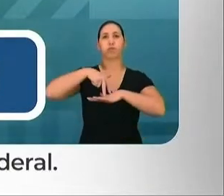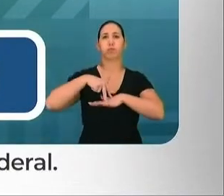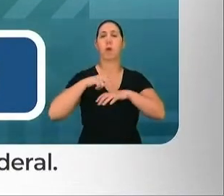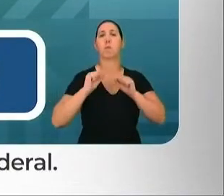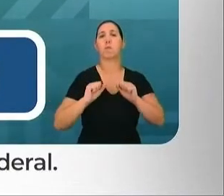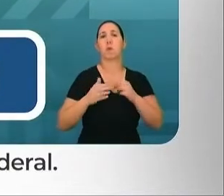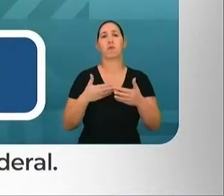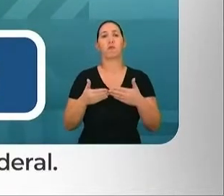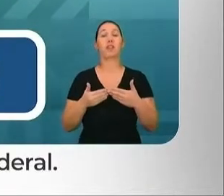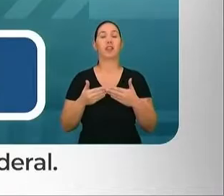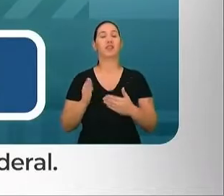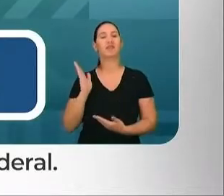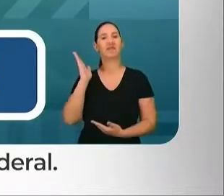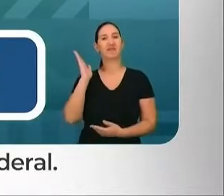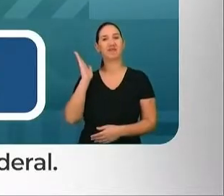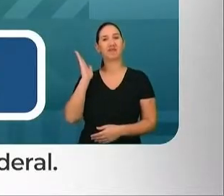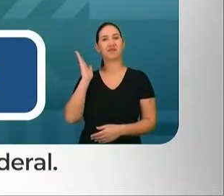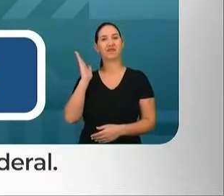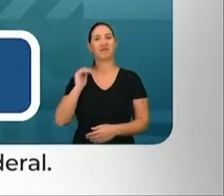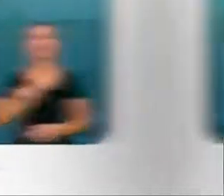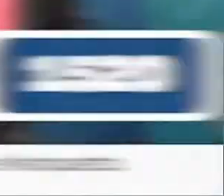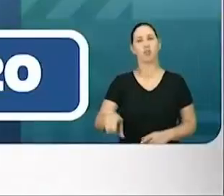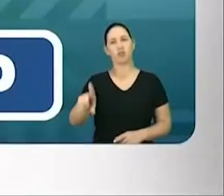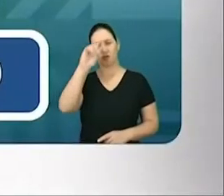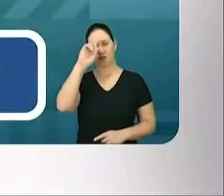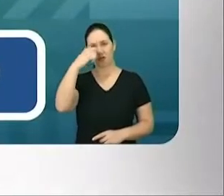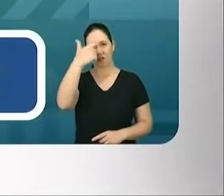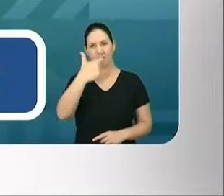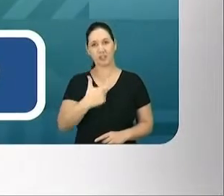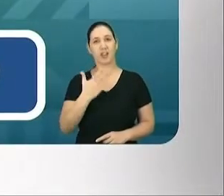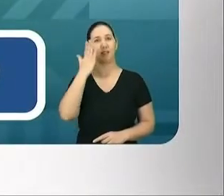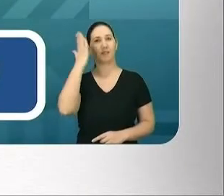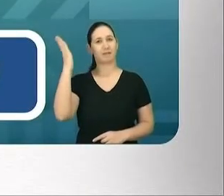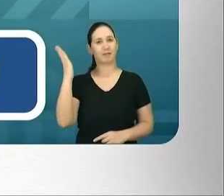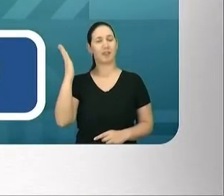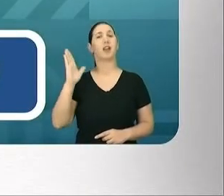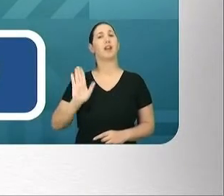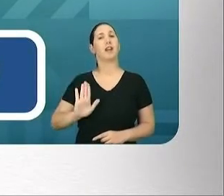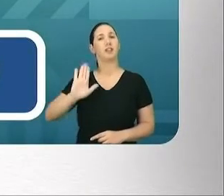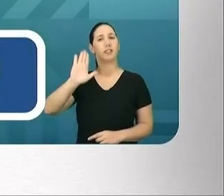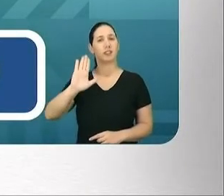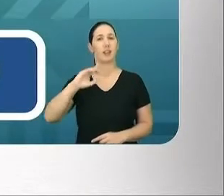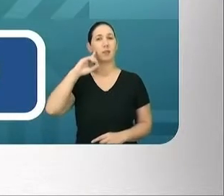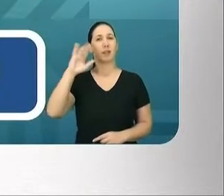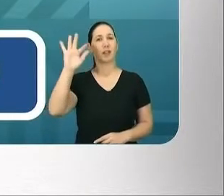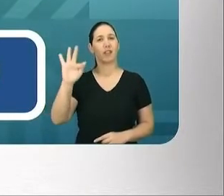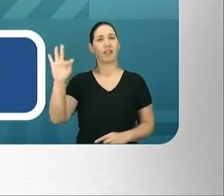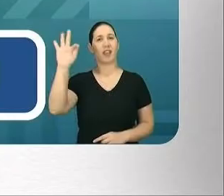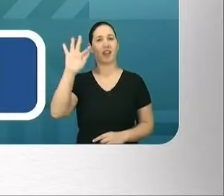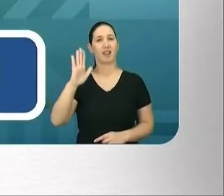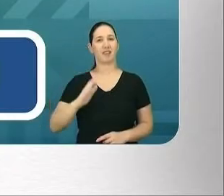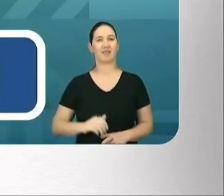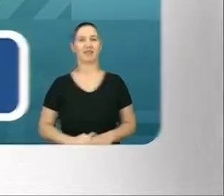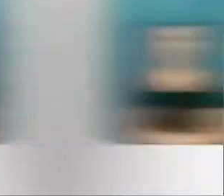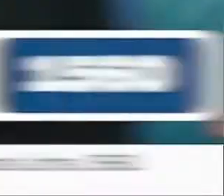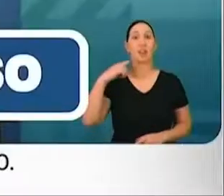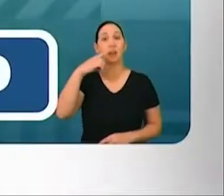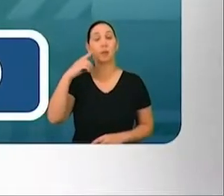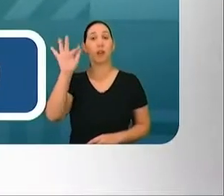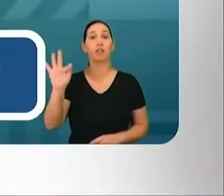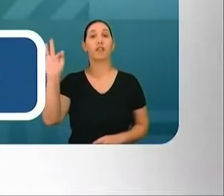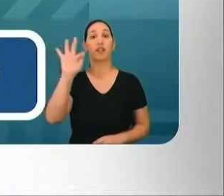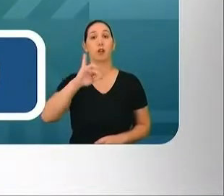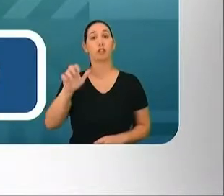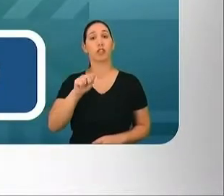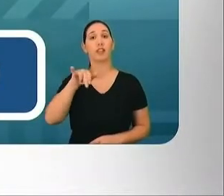quiser. Promotora Gabriela Mansur, 1522, deputada federal. Santo dia, sou Simone Maqueto, candidata federal 1520.